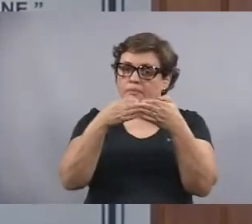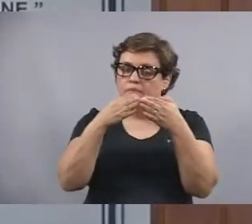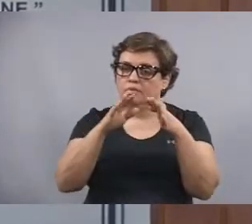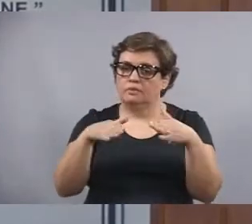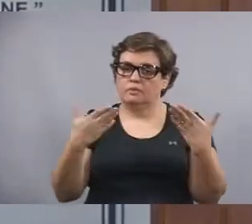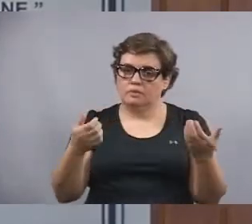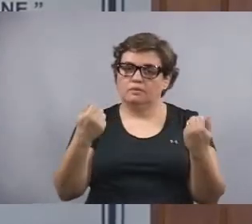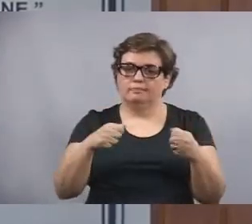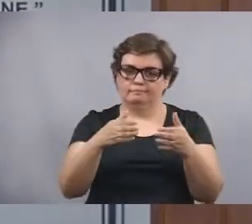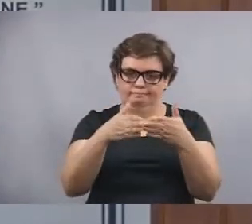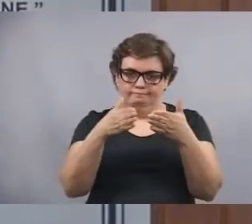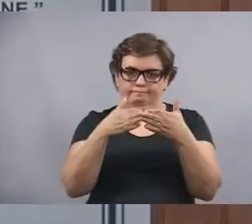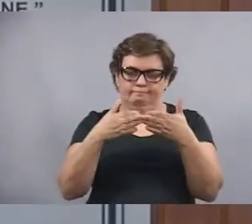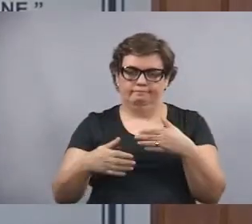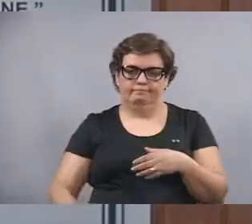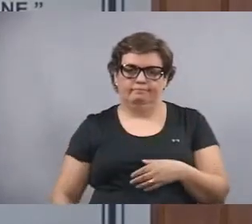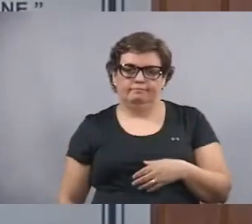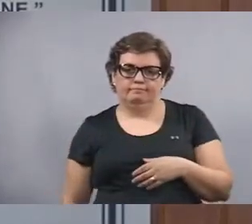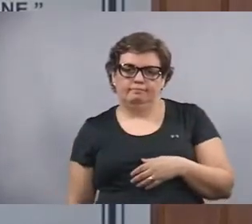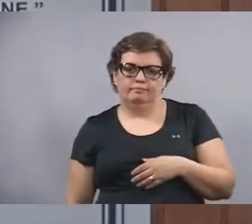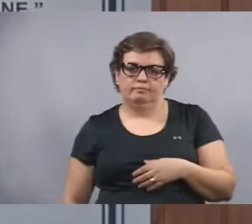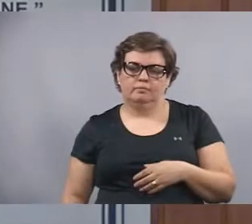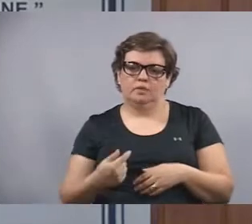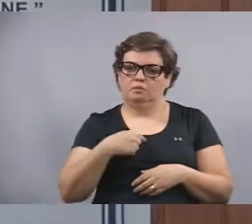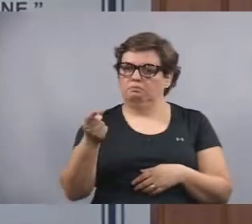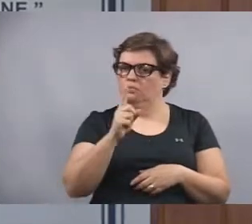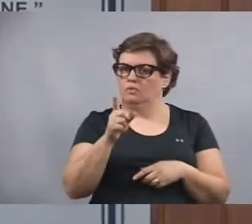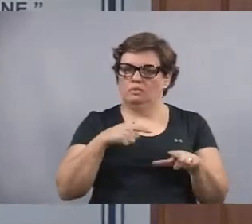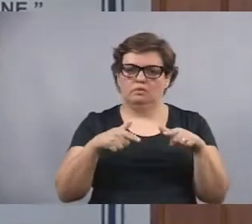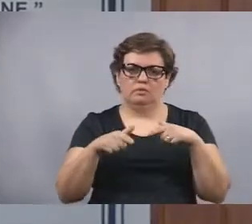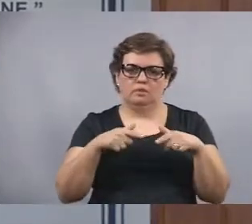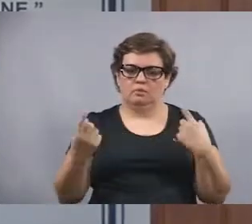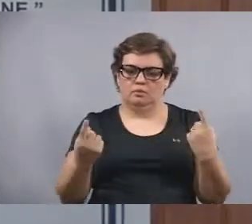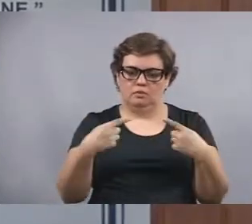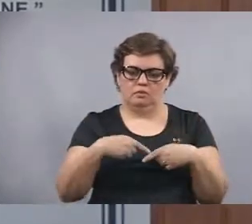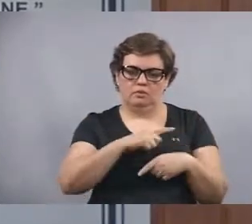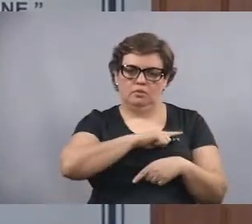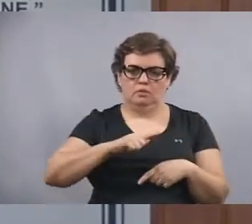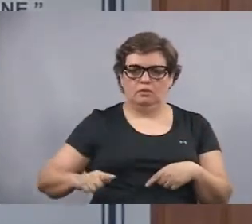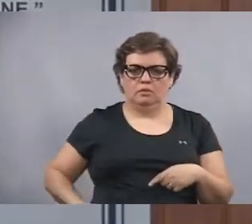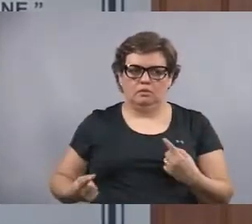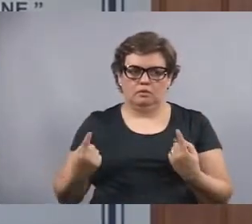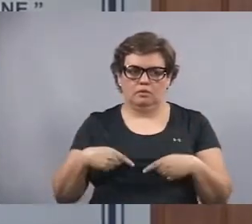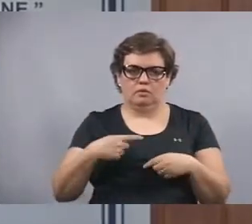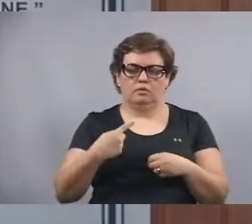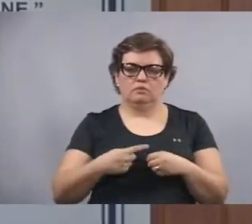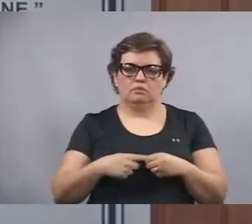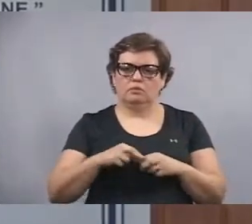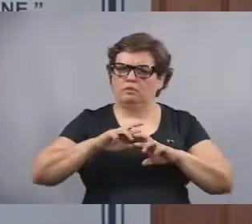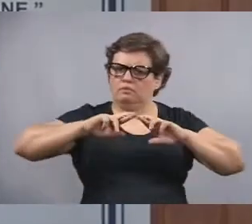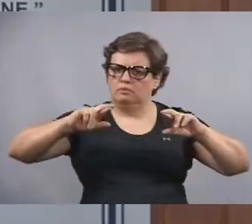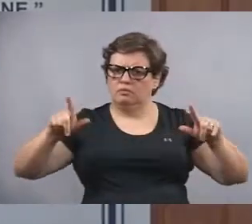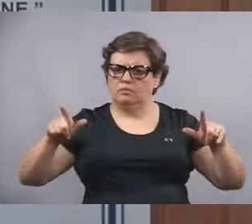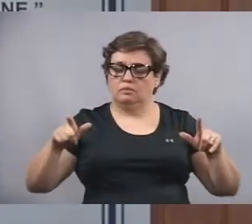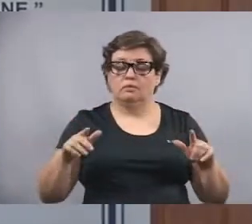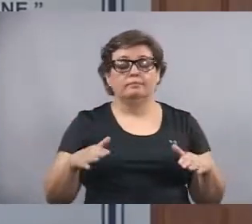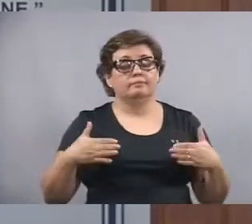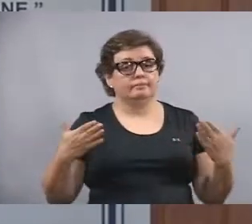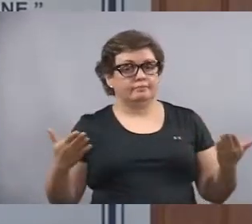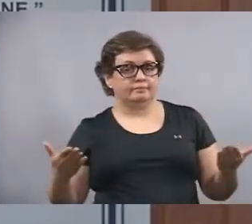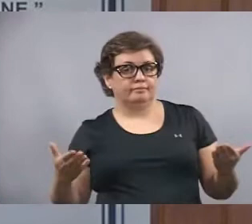precisa ser cobrado. Então, eu não trabalho contra o governo, contra a cidade, pelo contrário.